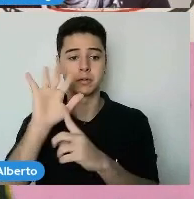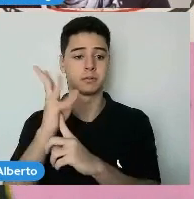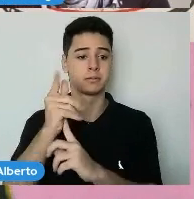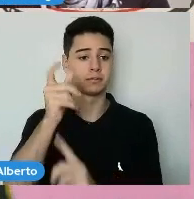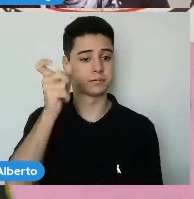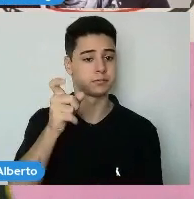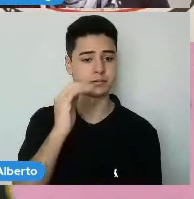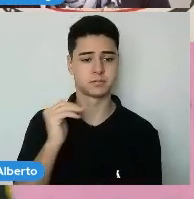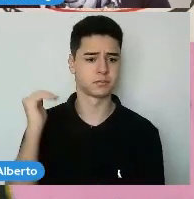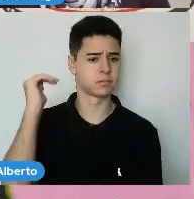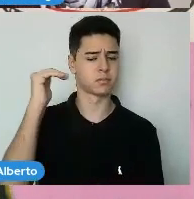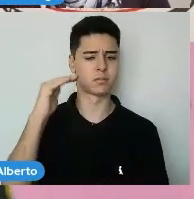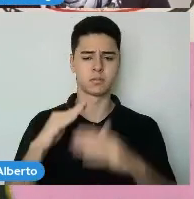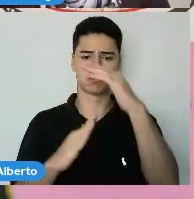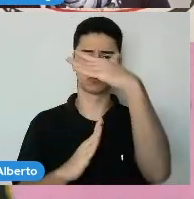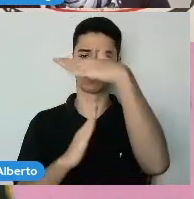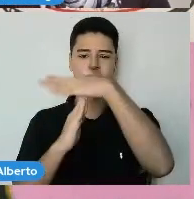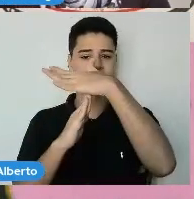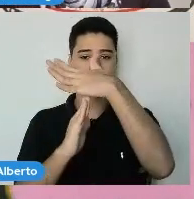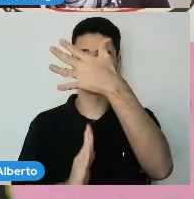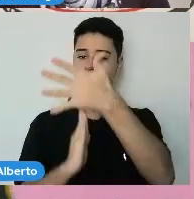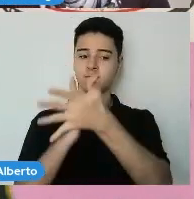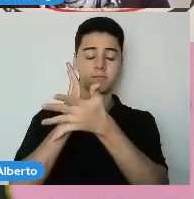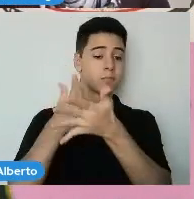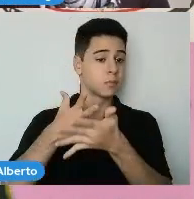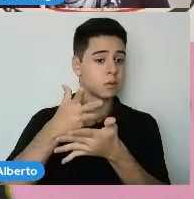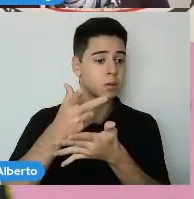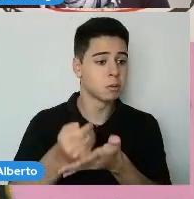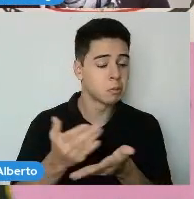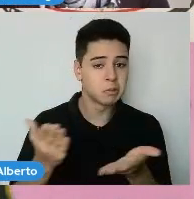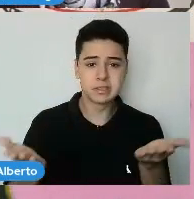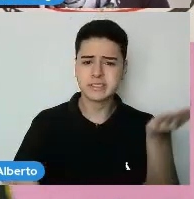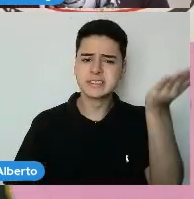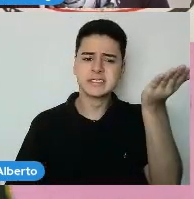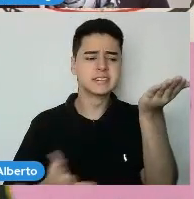radicais do Grupo Fluxus e ele é